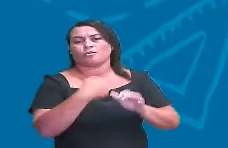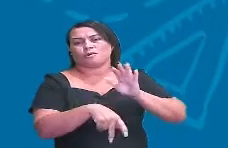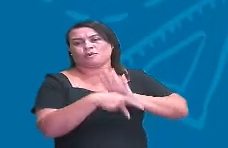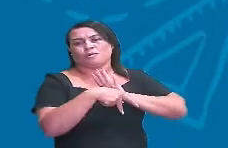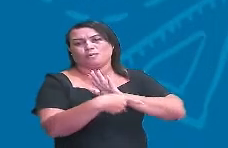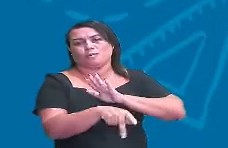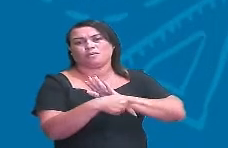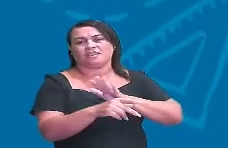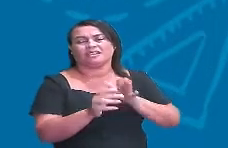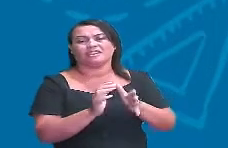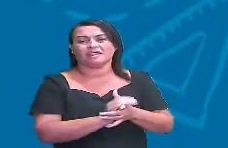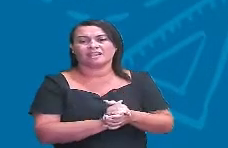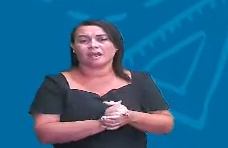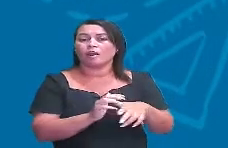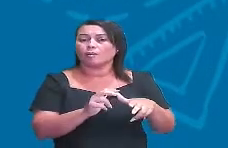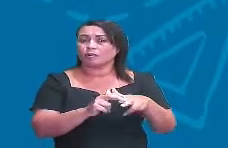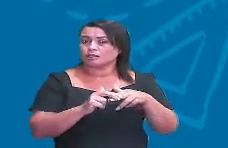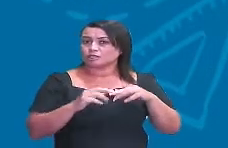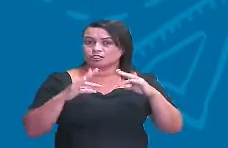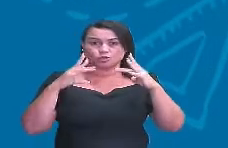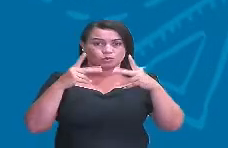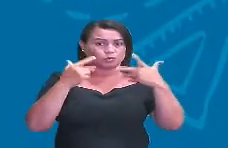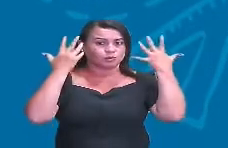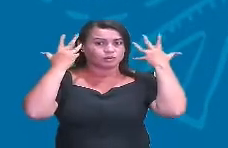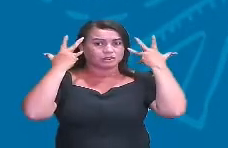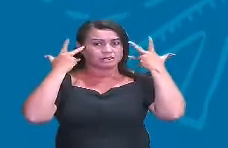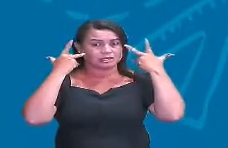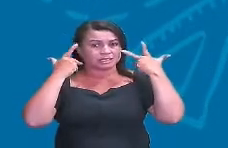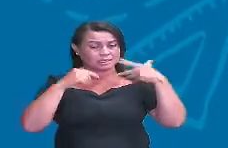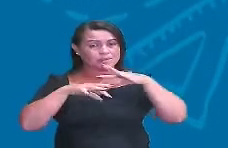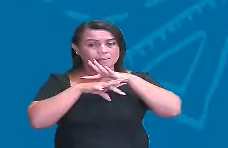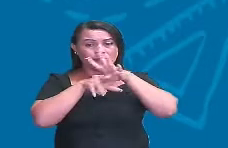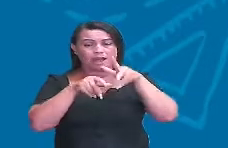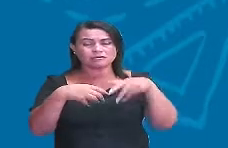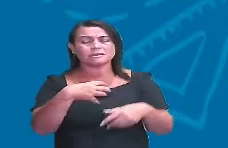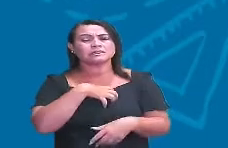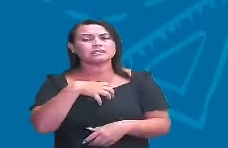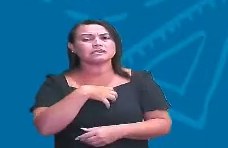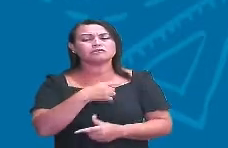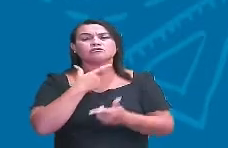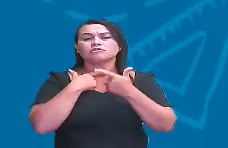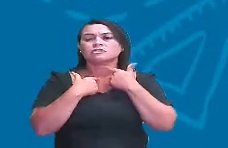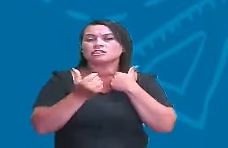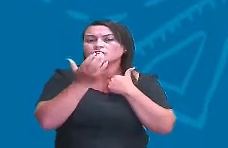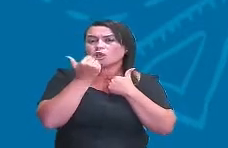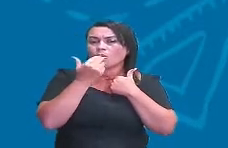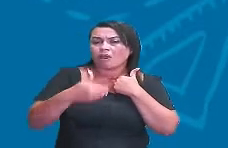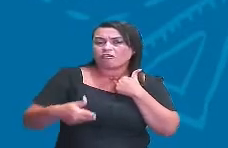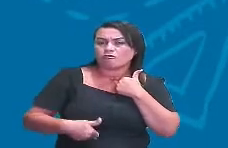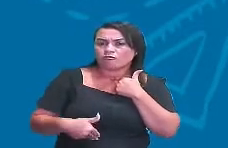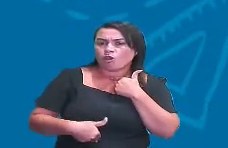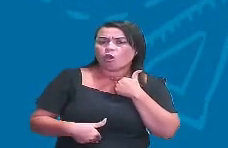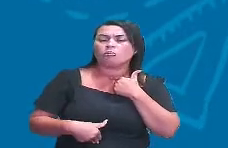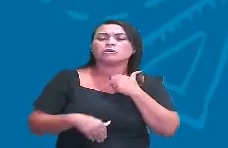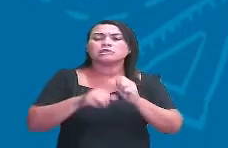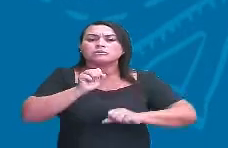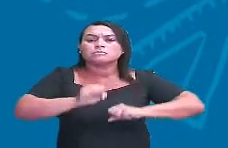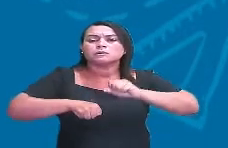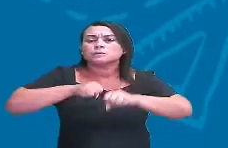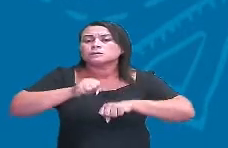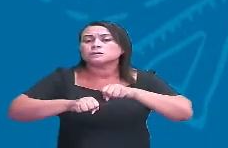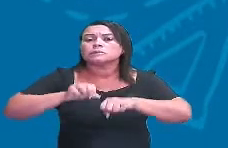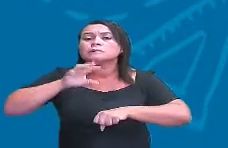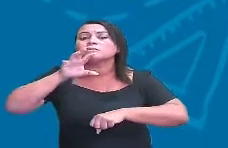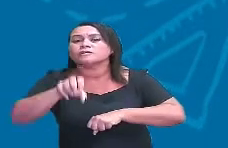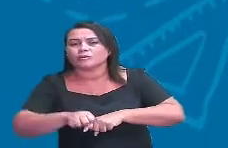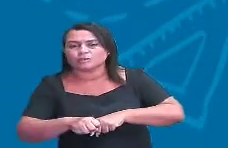tá certo? Todos os animais, quando eles sentem fome, eles vão lá e vão buscar o seu alimento, porque eles possuem a capacidade